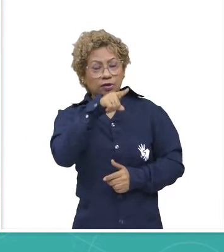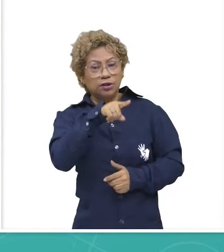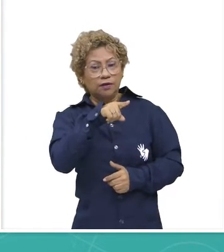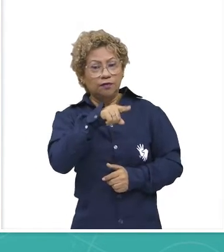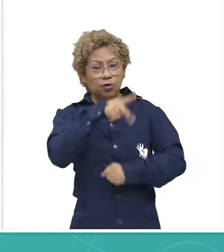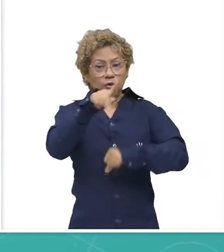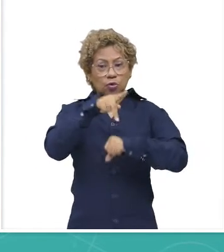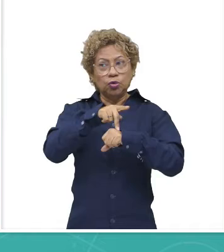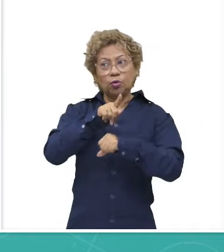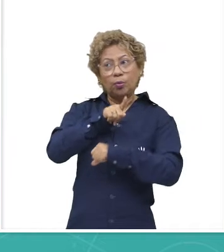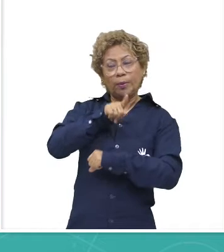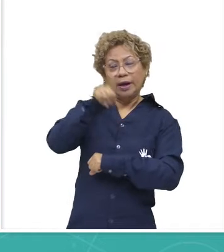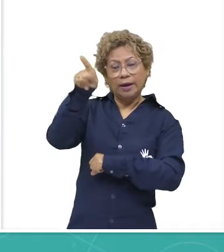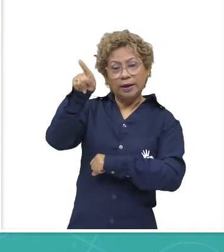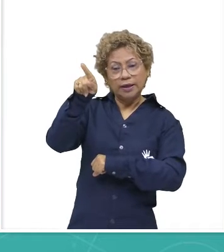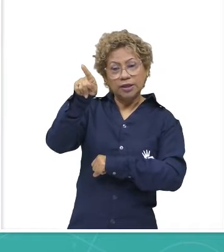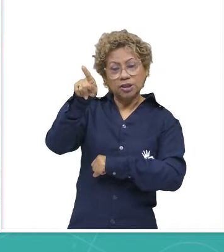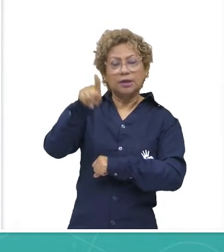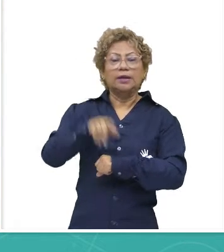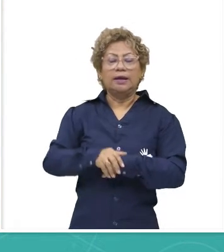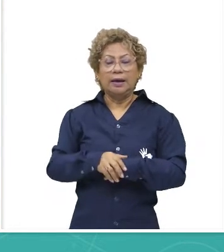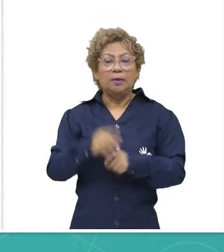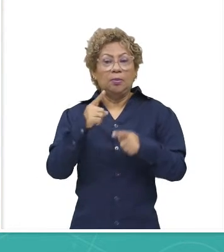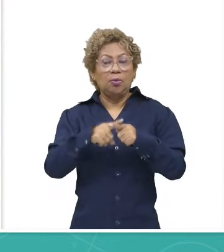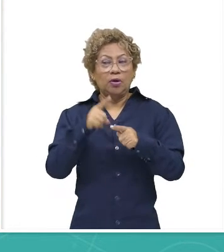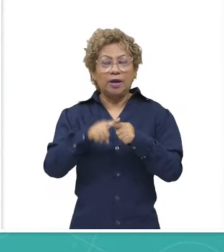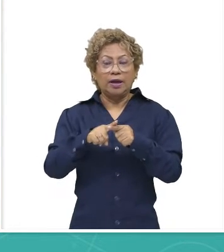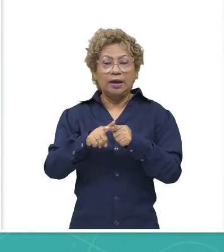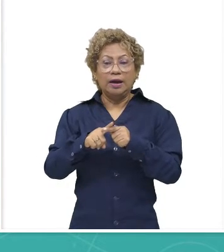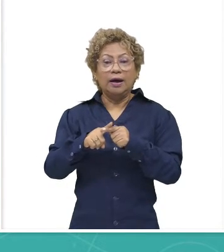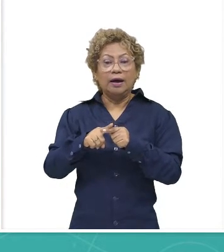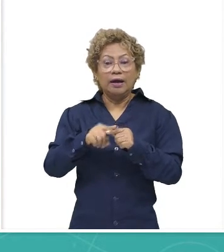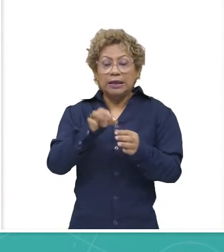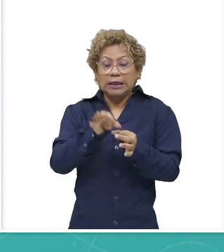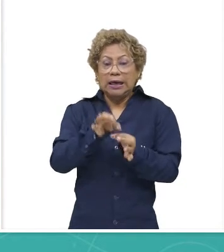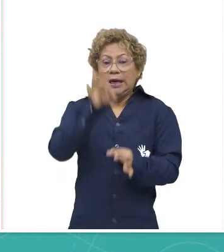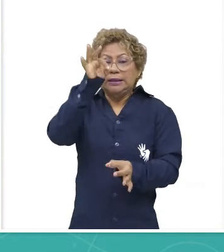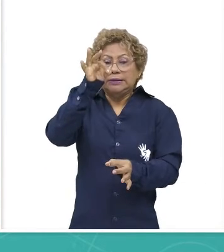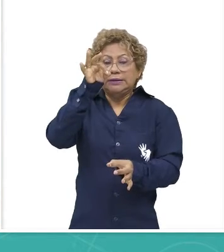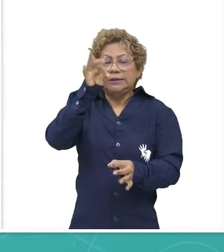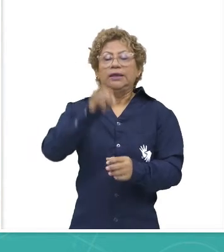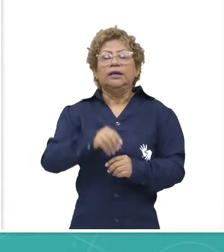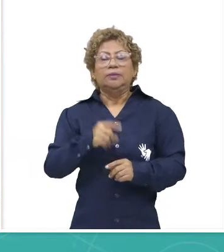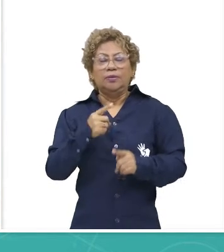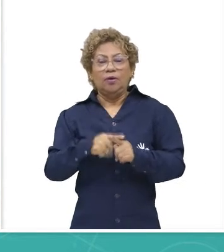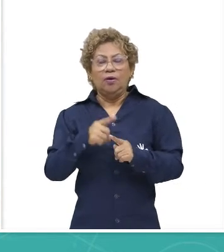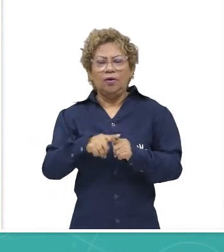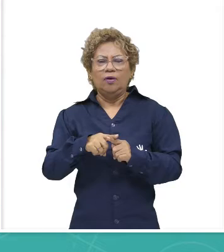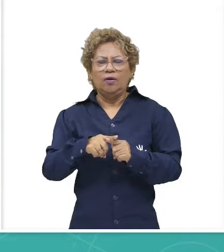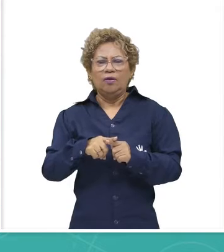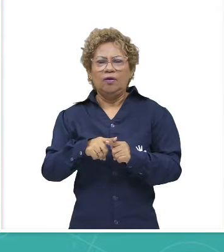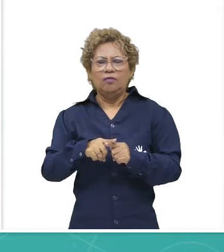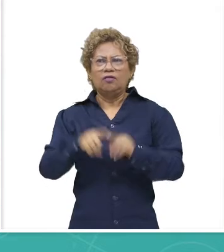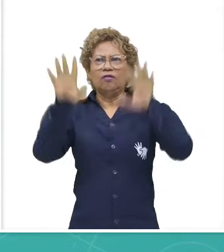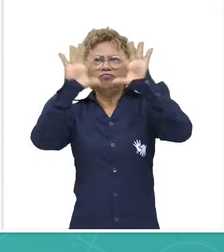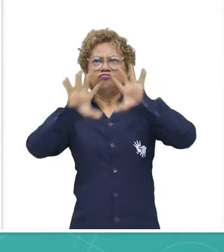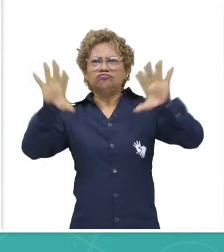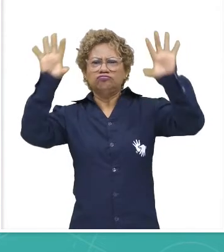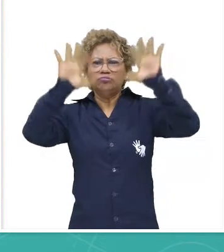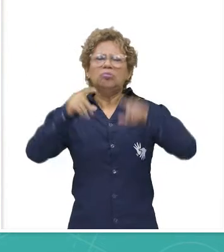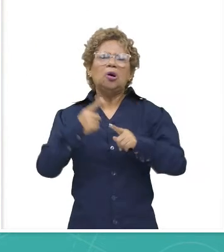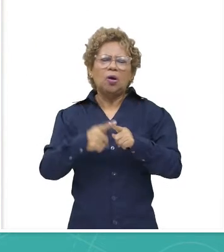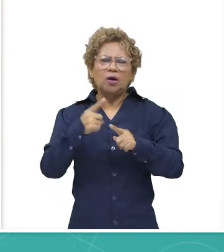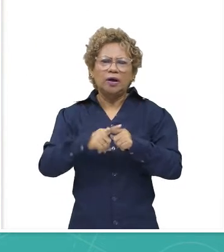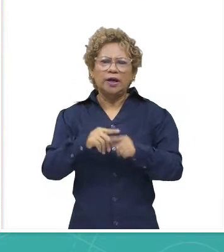muito grande, então o nosso maior desafio é a altitude. Por que será que o técnico fala